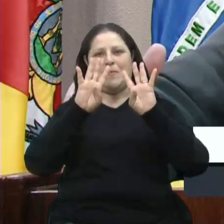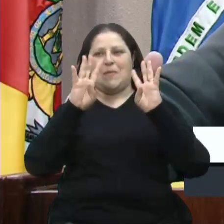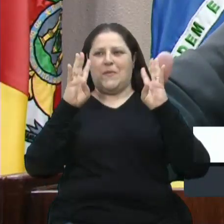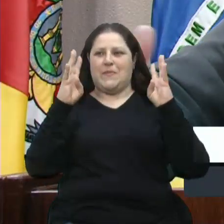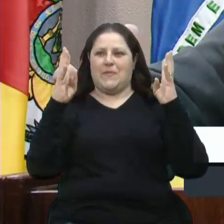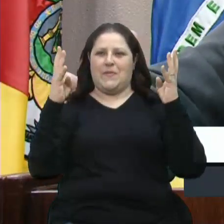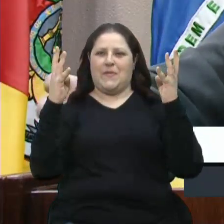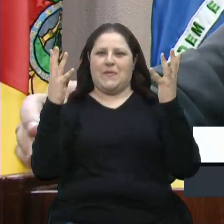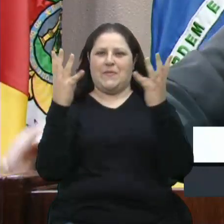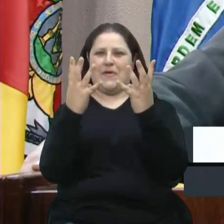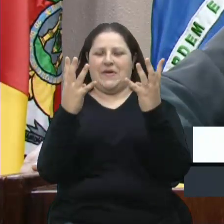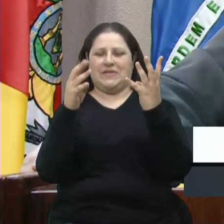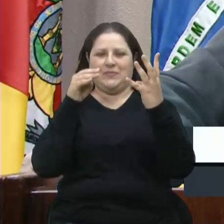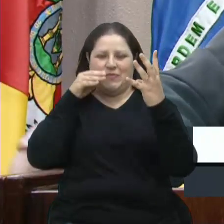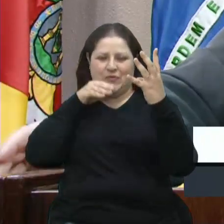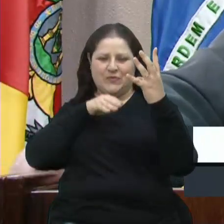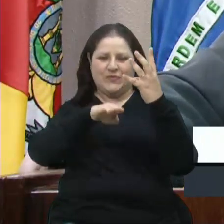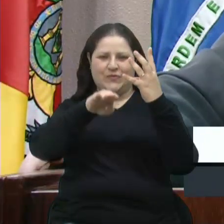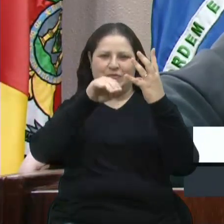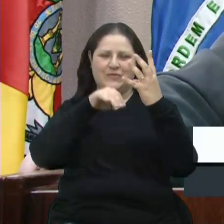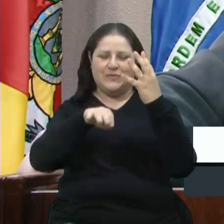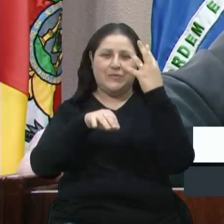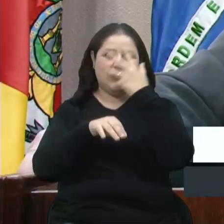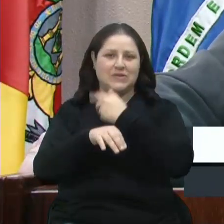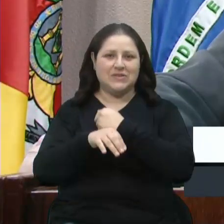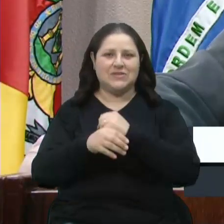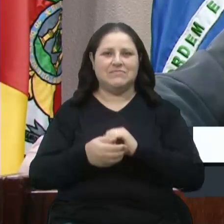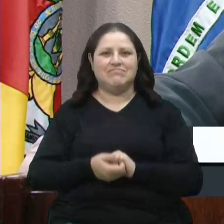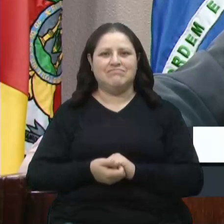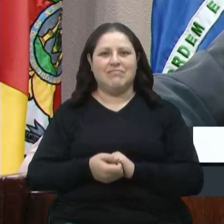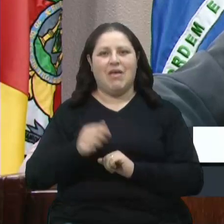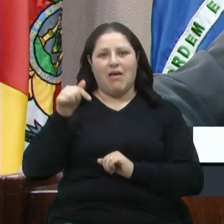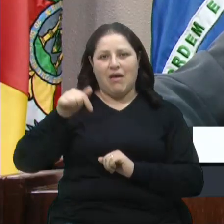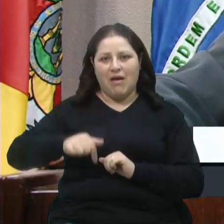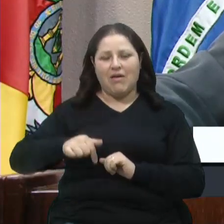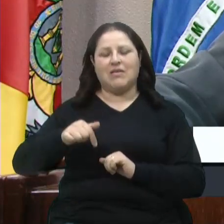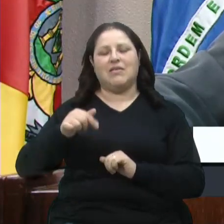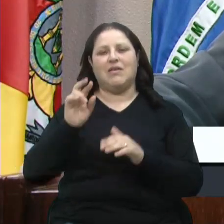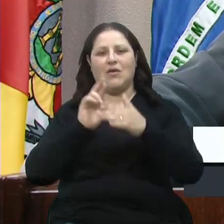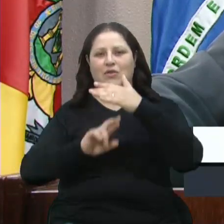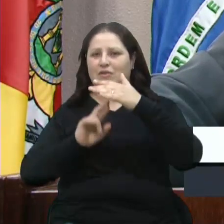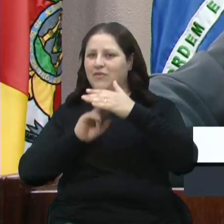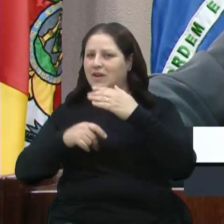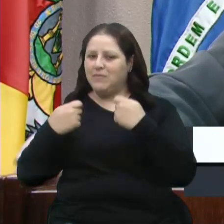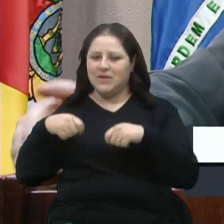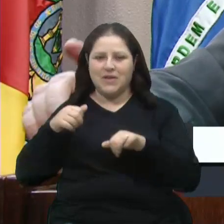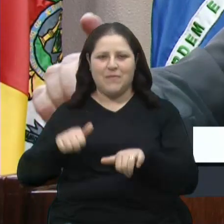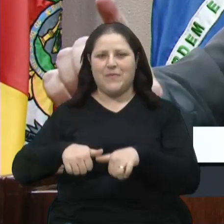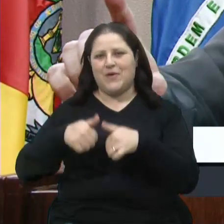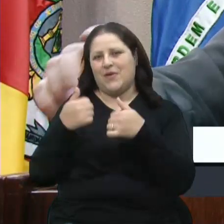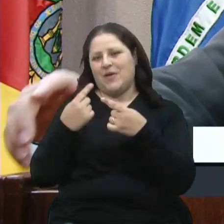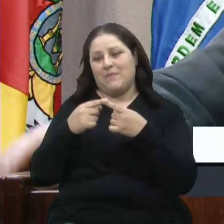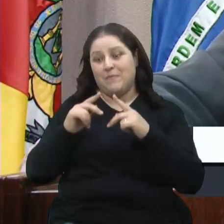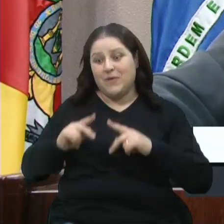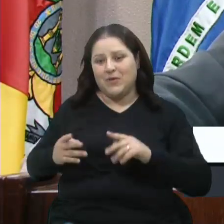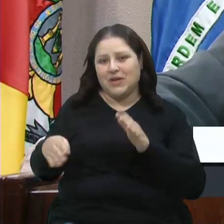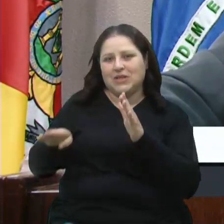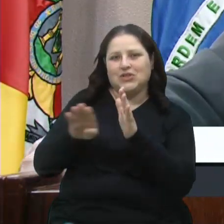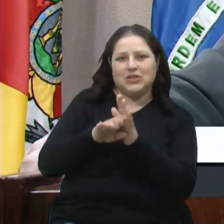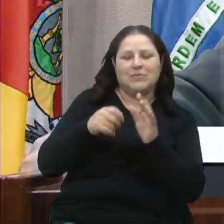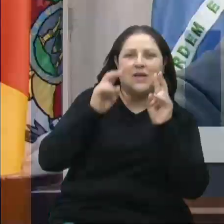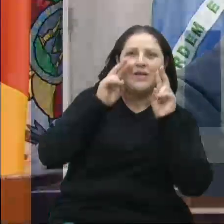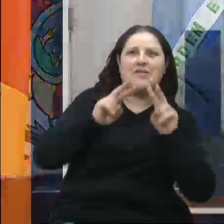ter uma imagem bacana. E a imagem da nossa rodoviária precisa ser melhorada. Próxima